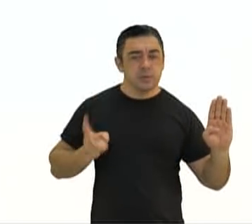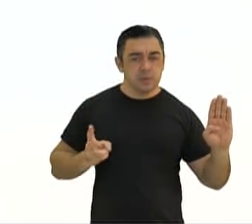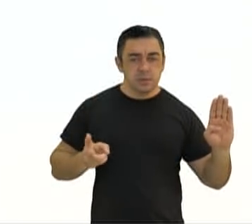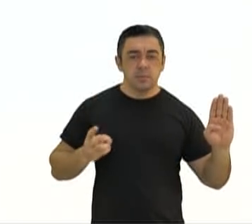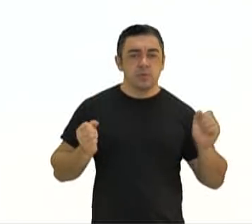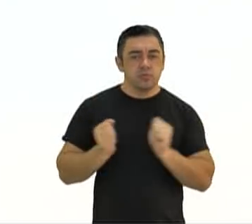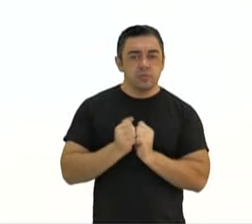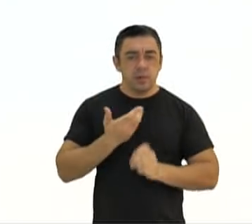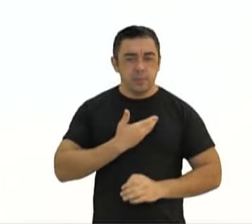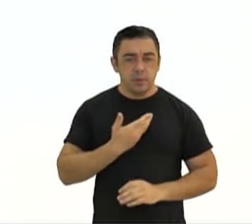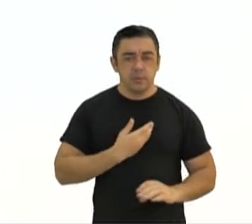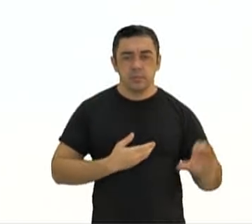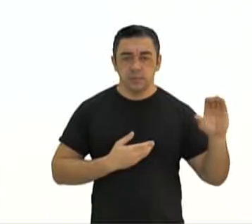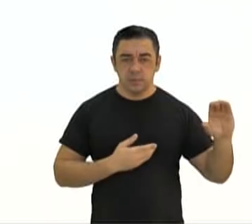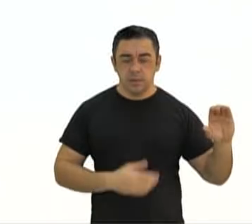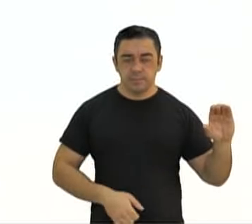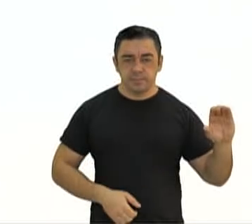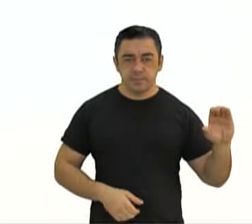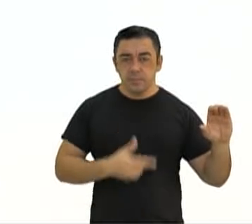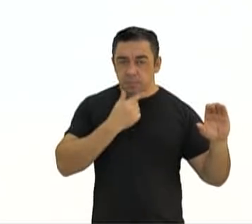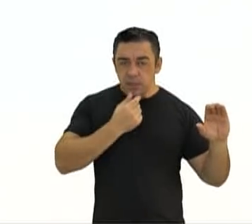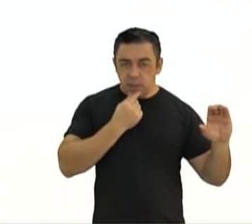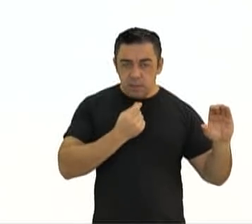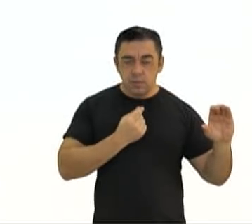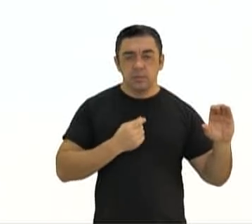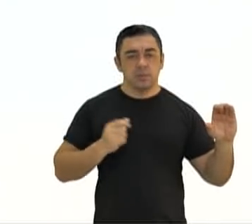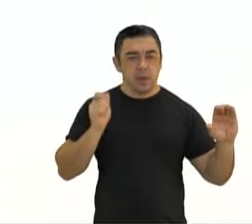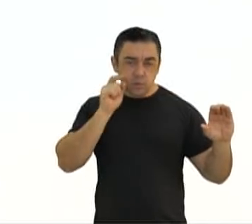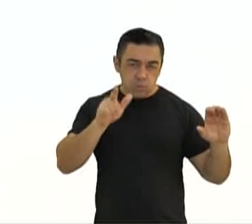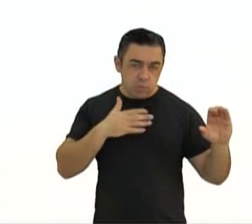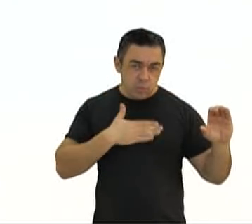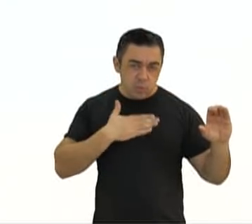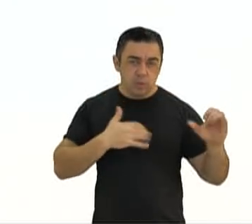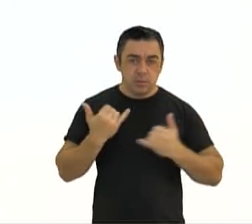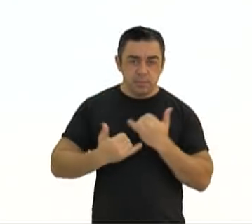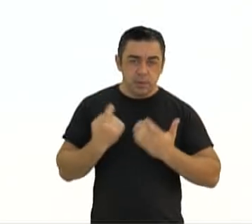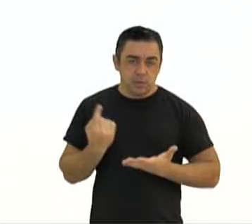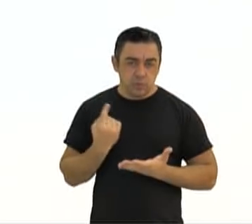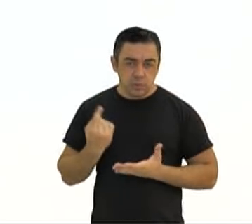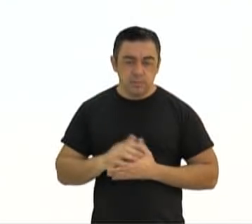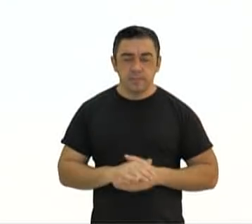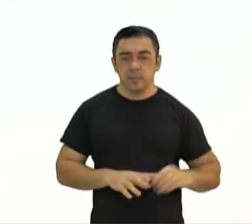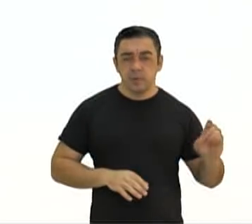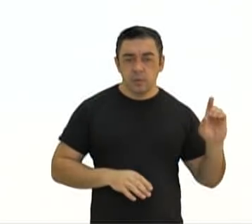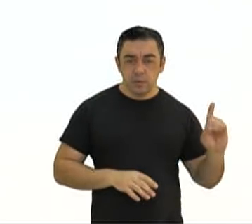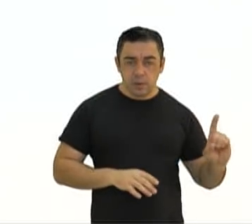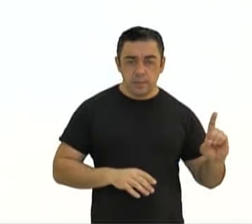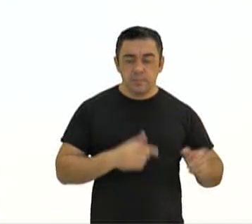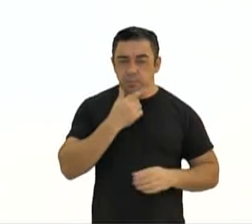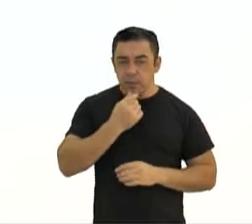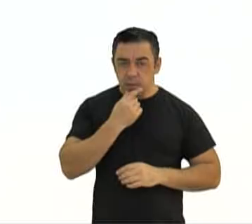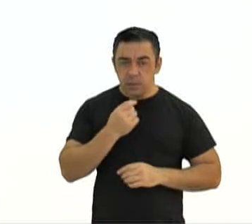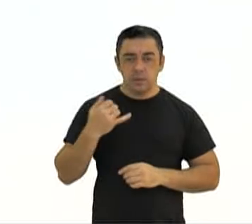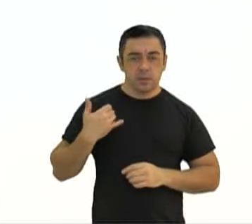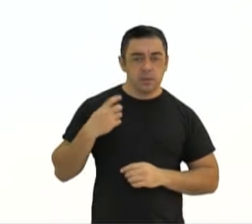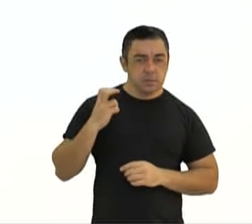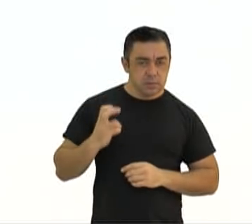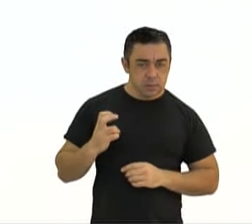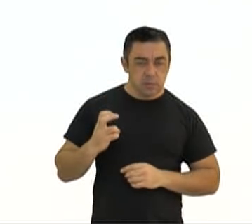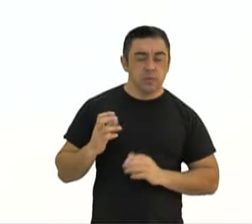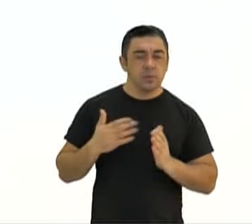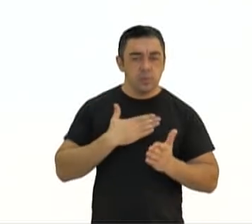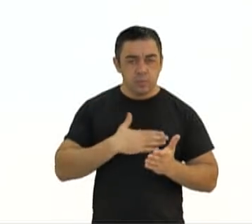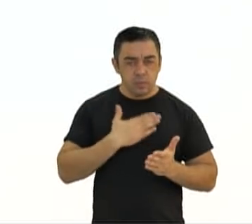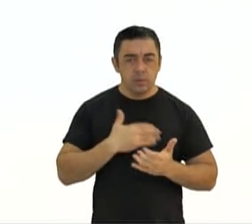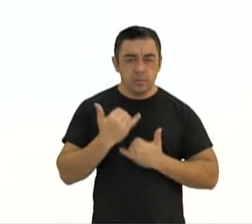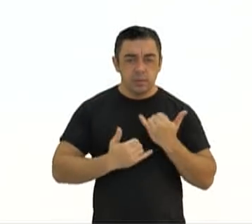com os amigos. C. Menina, usa azul, brinca sozinha. Ou D. Menino, 5 anos,